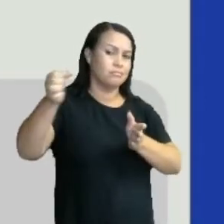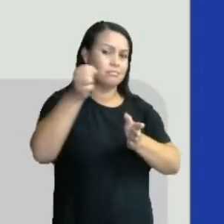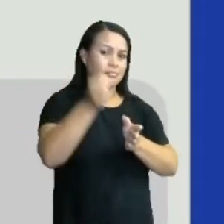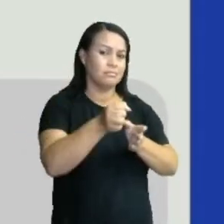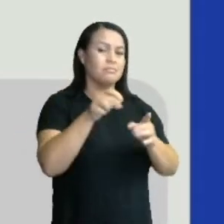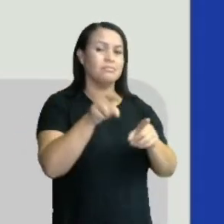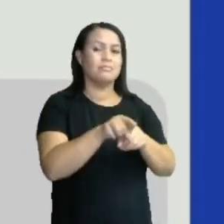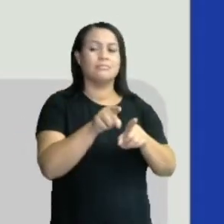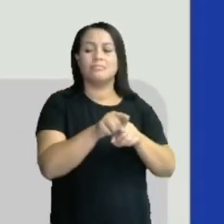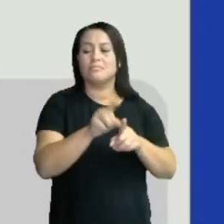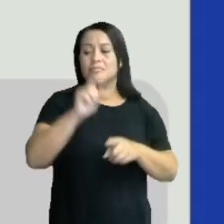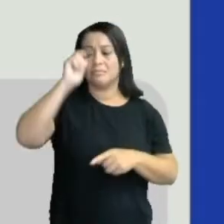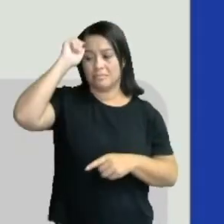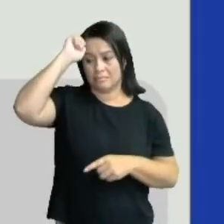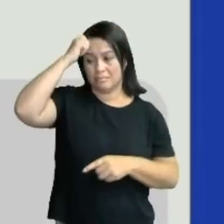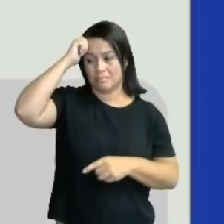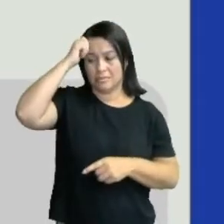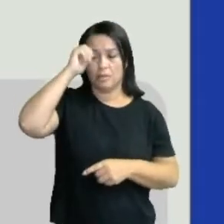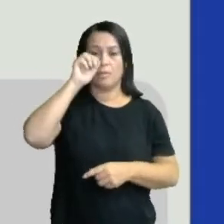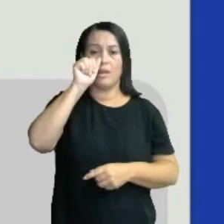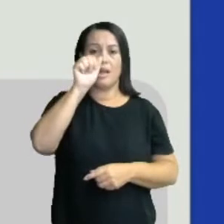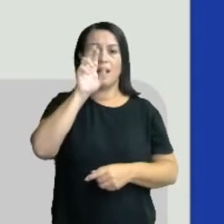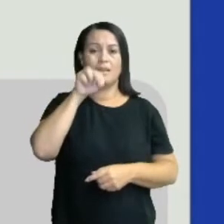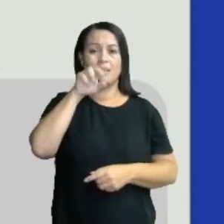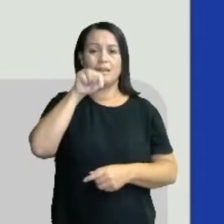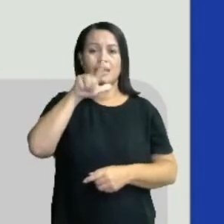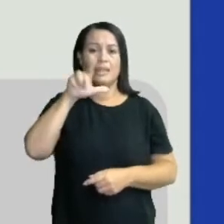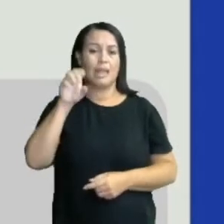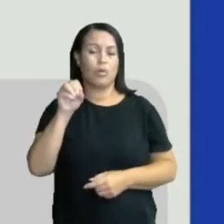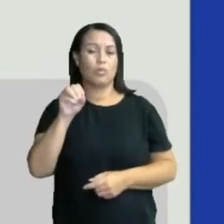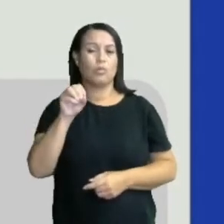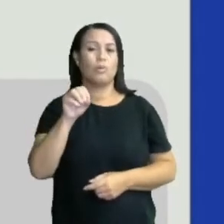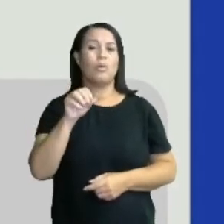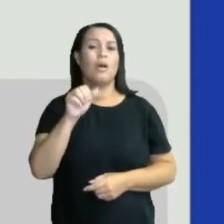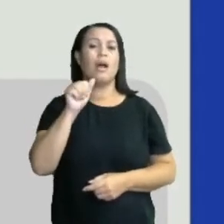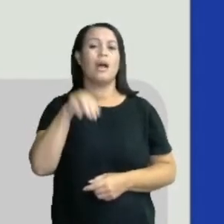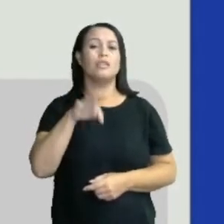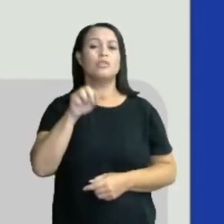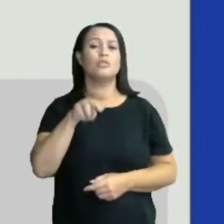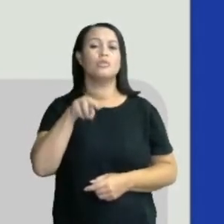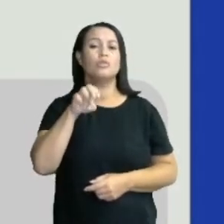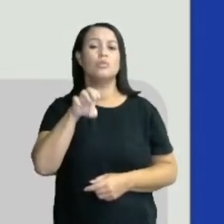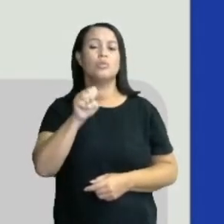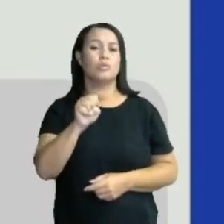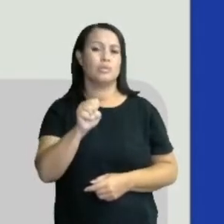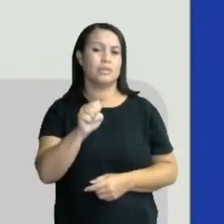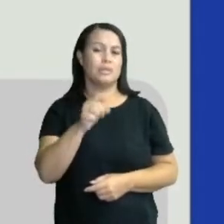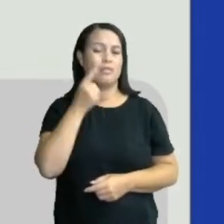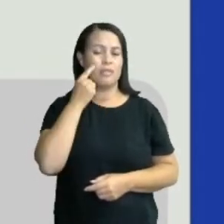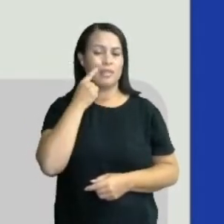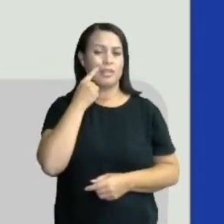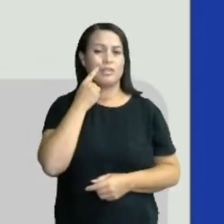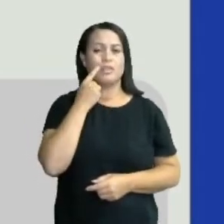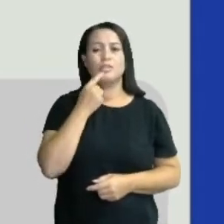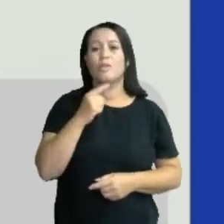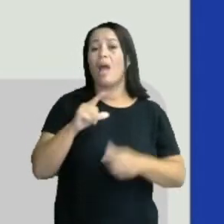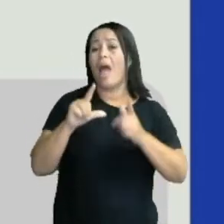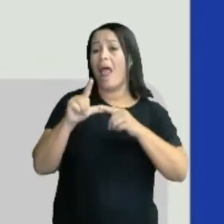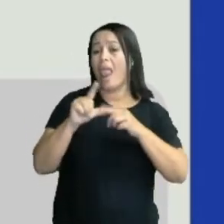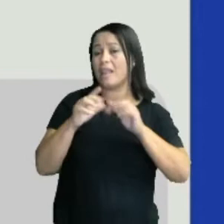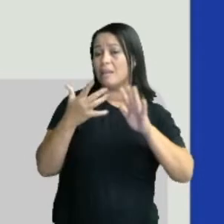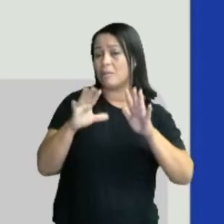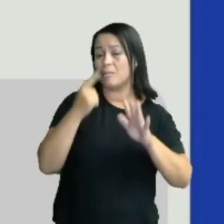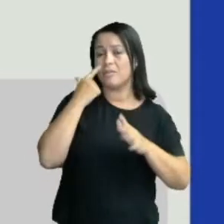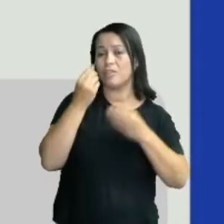enfim. Arnaldo Antunes criou essa música que foi interpretada por Ney Matogrosso. A letra é mais ou